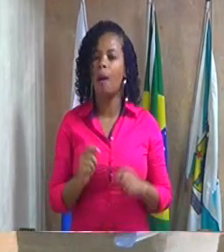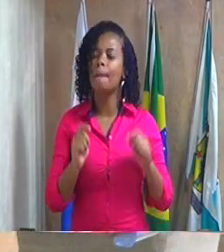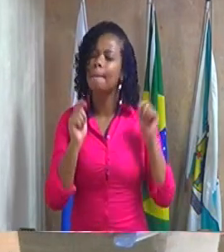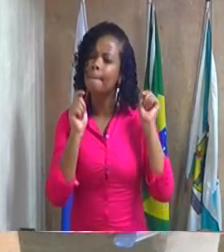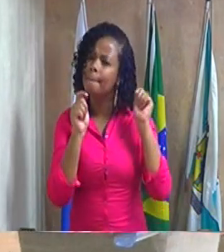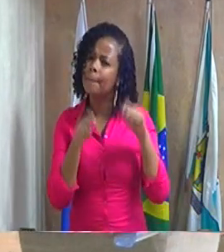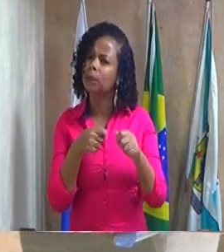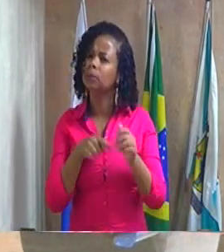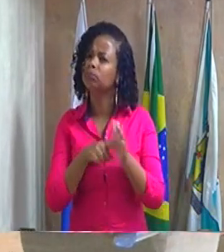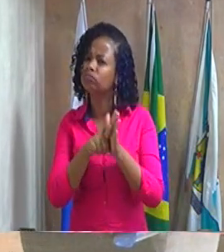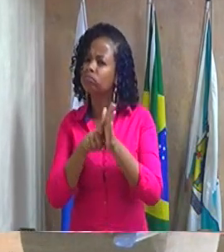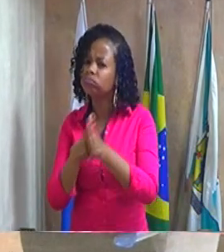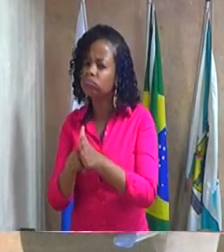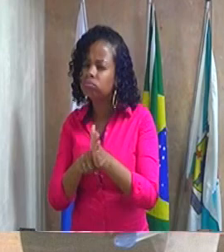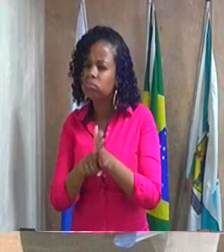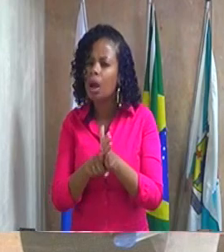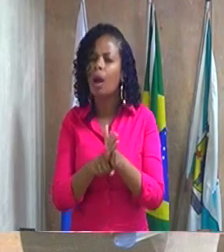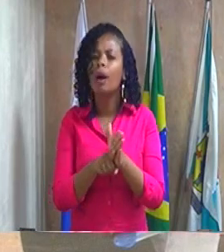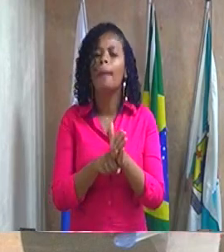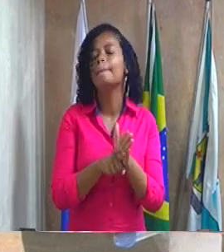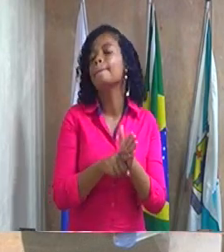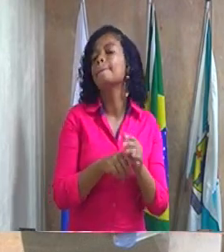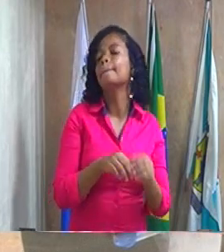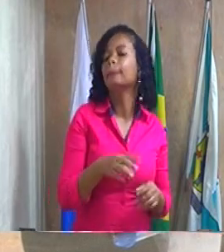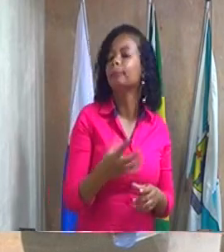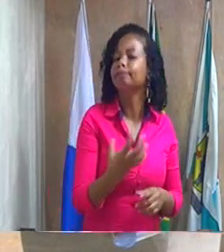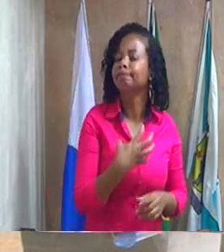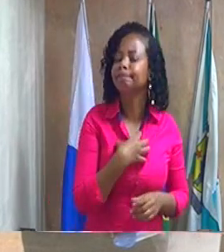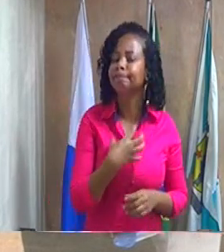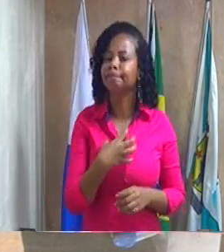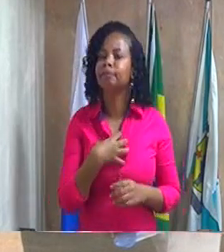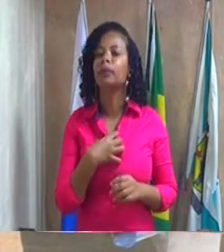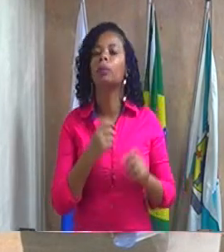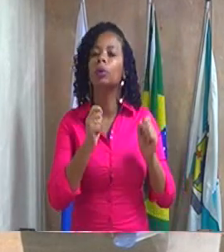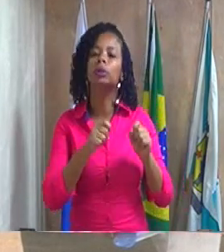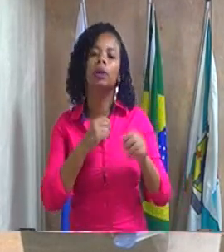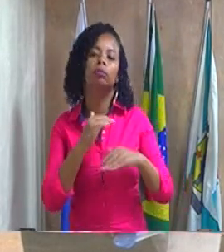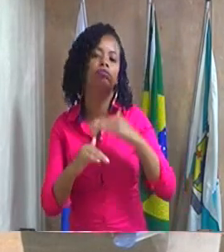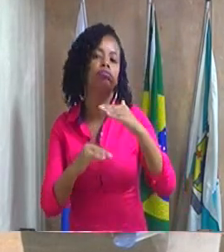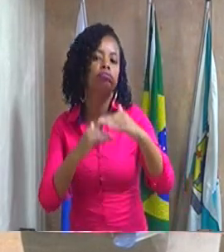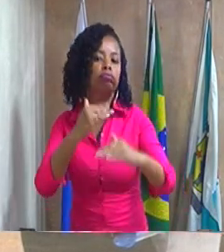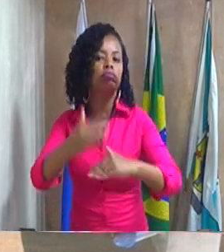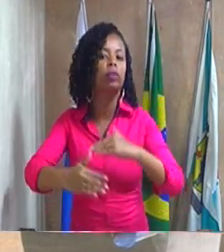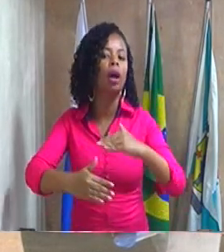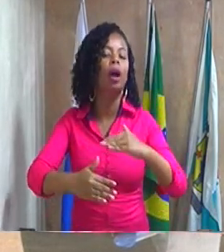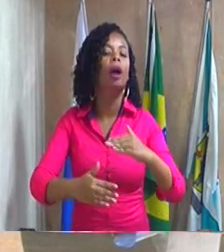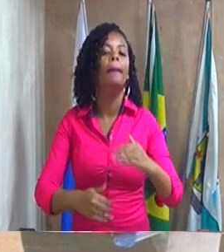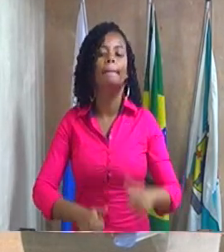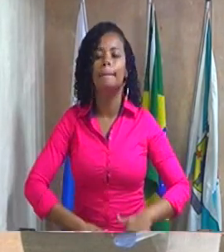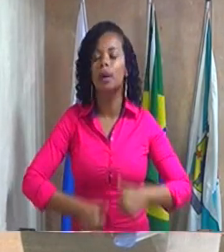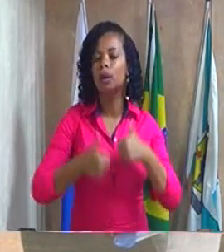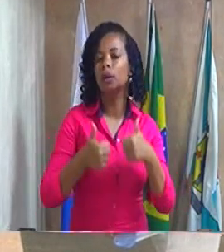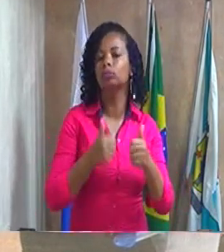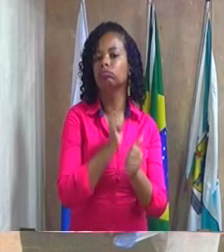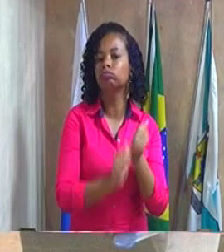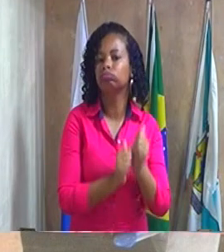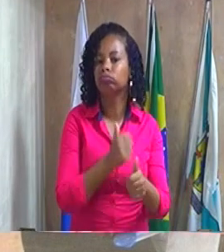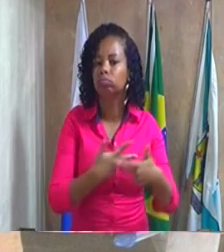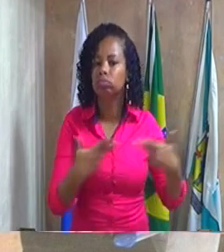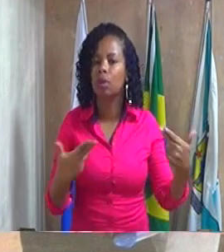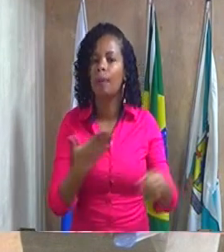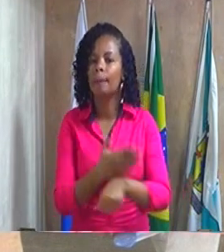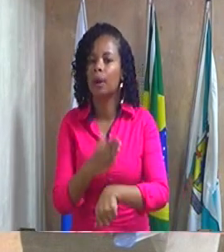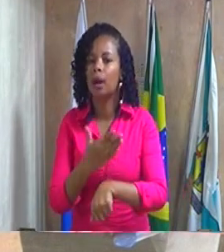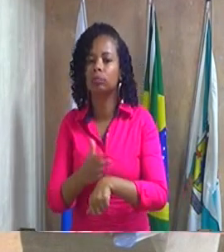um estudo no sentido de implementar um projeto de iniciação desportiva a fim de estimular a prática